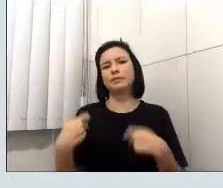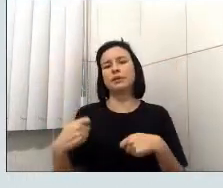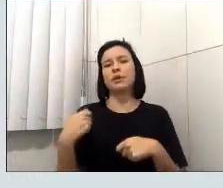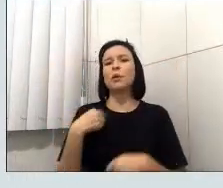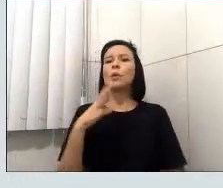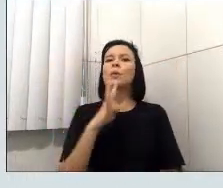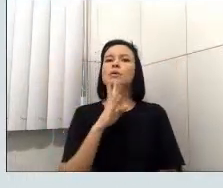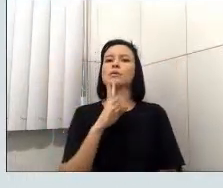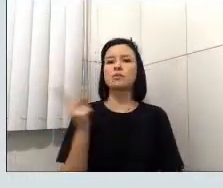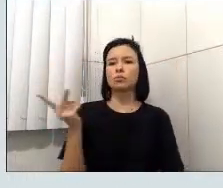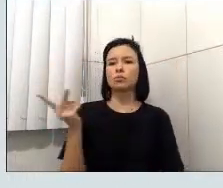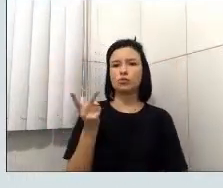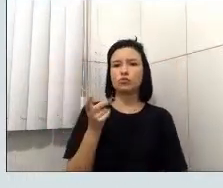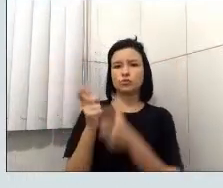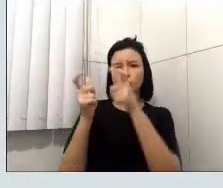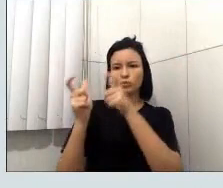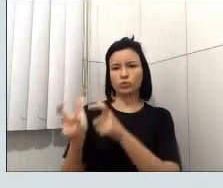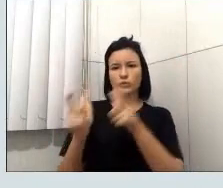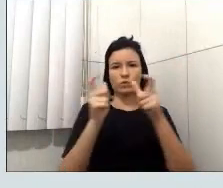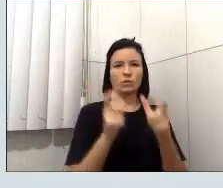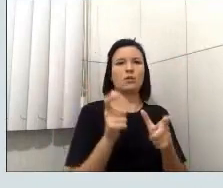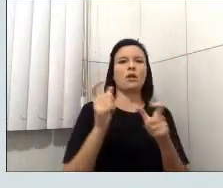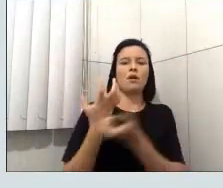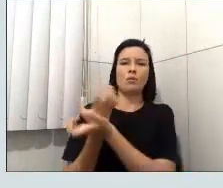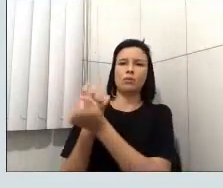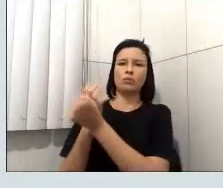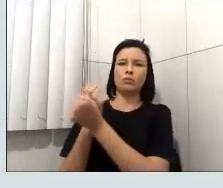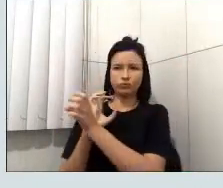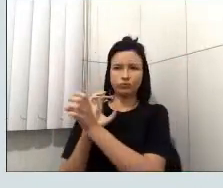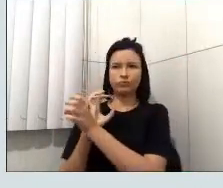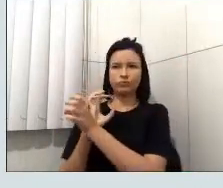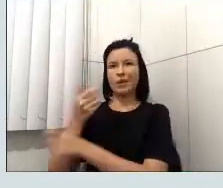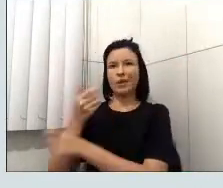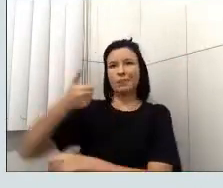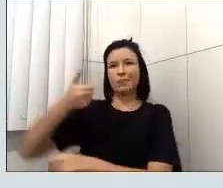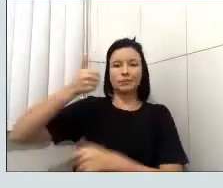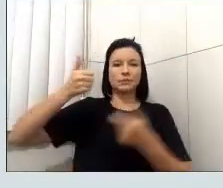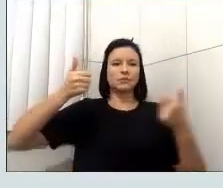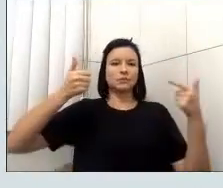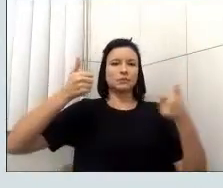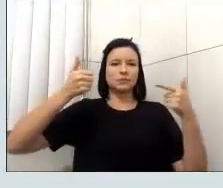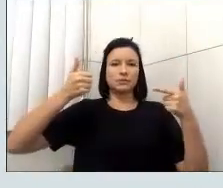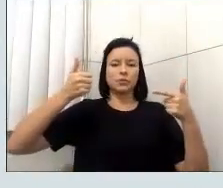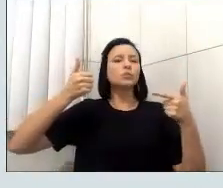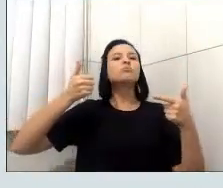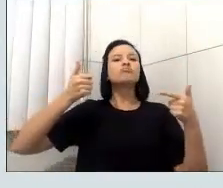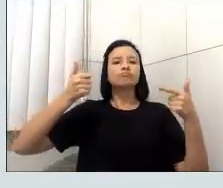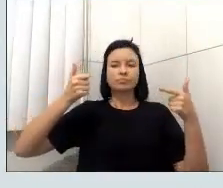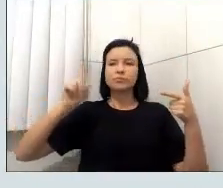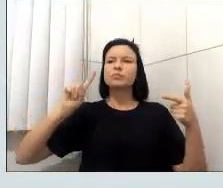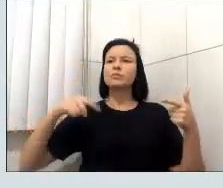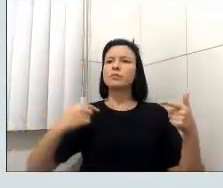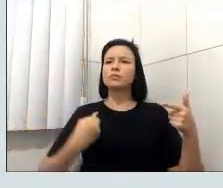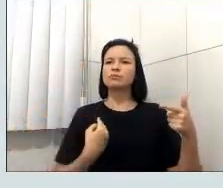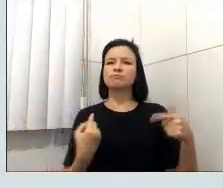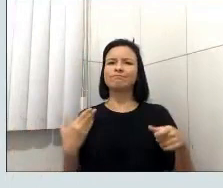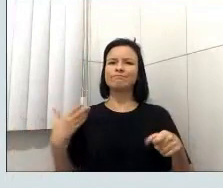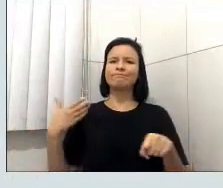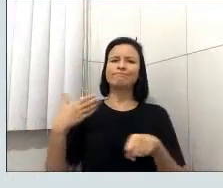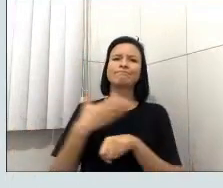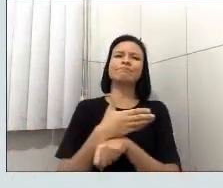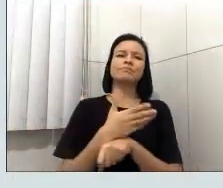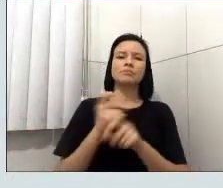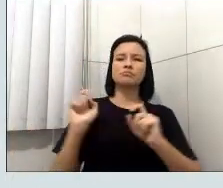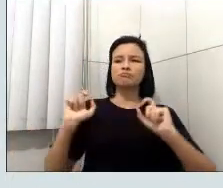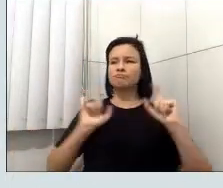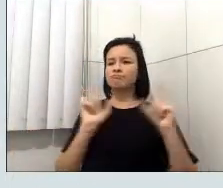sítios arqueológicos e você chega, se entristece, se